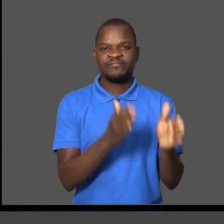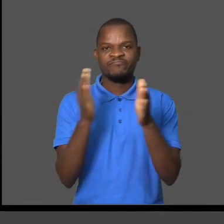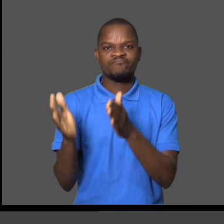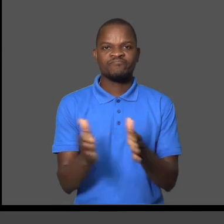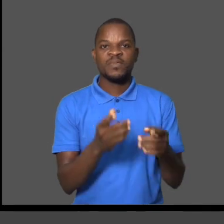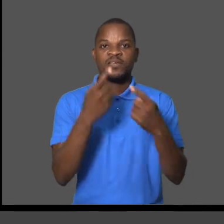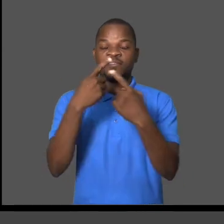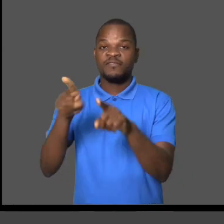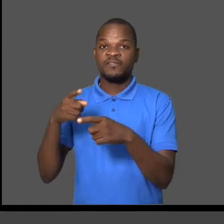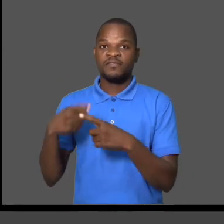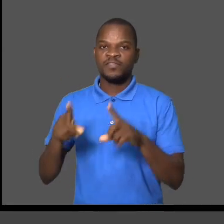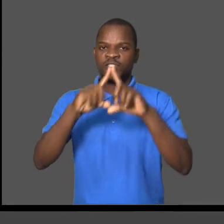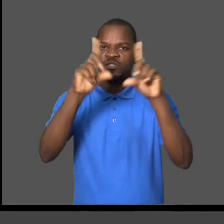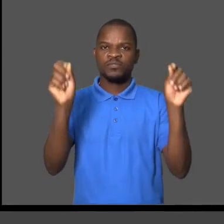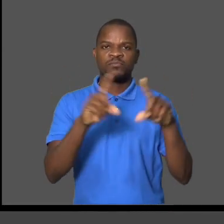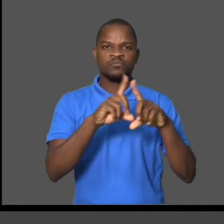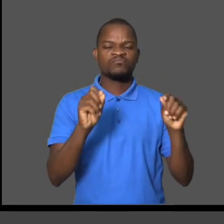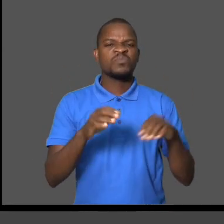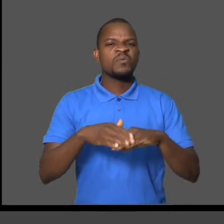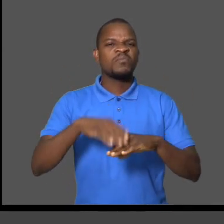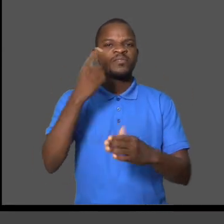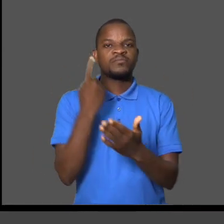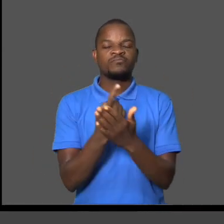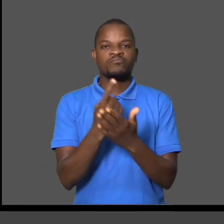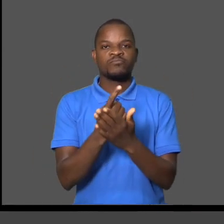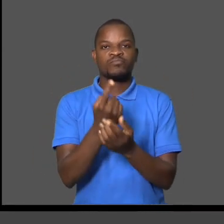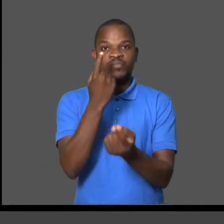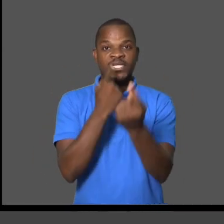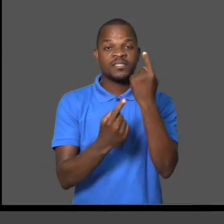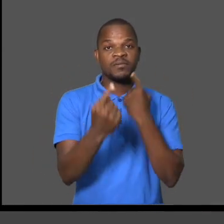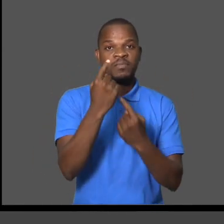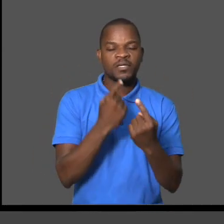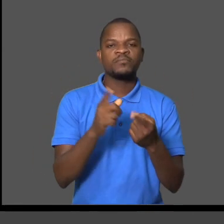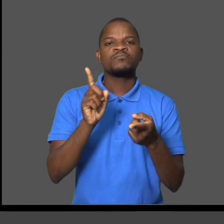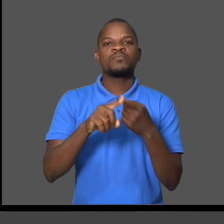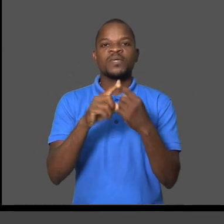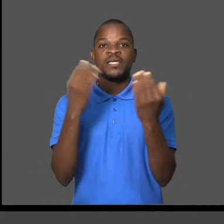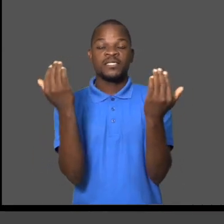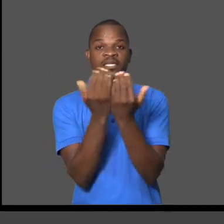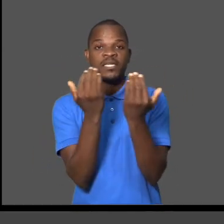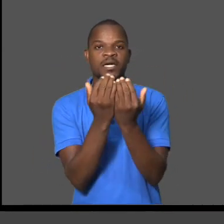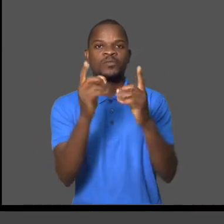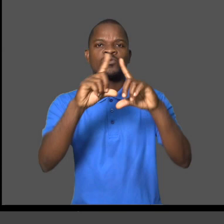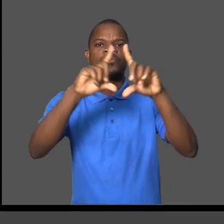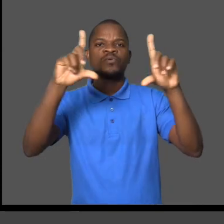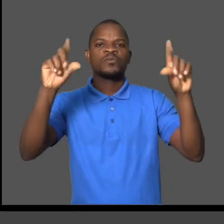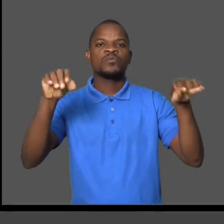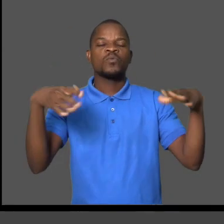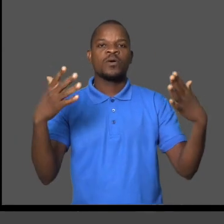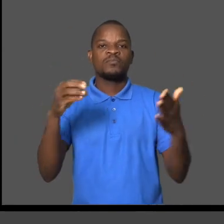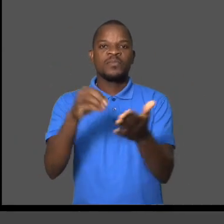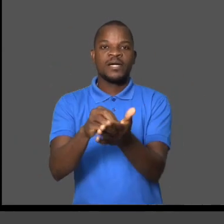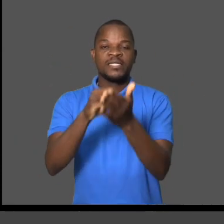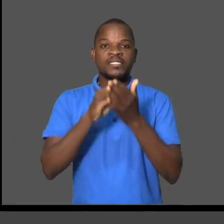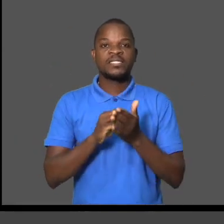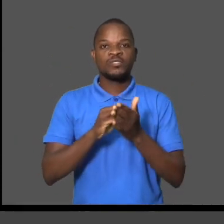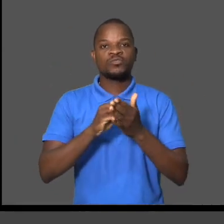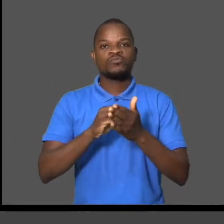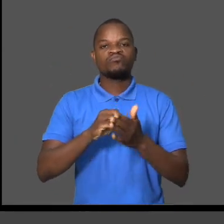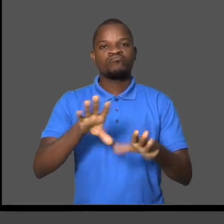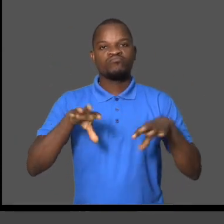organizar vários eventos em destaque para a Mesa Redonda Teatro, com o lema Acesso